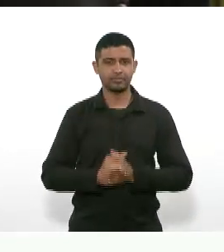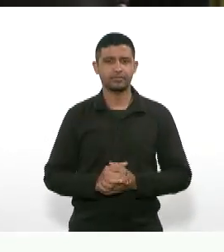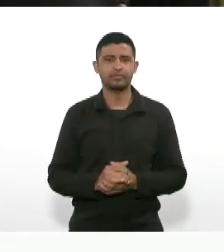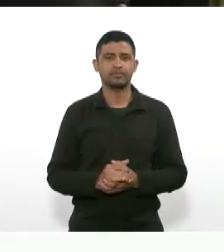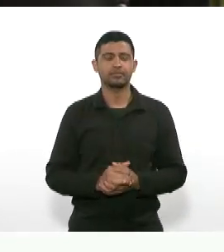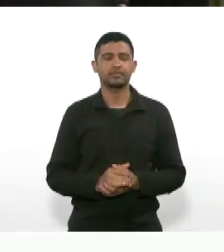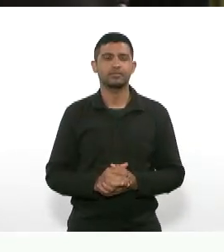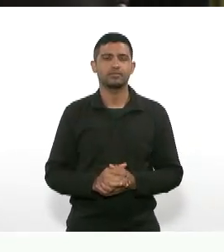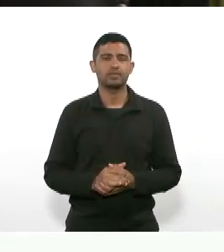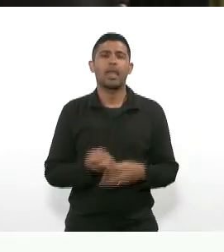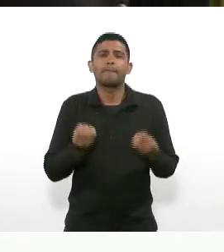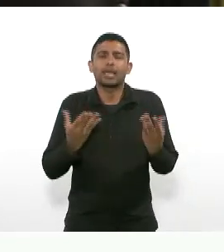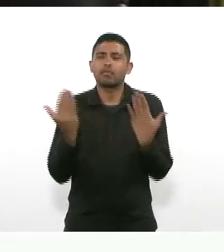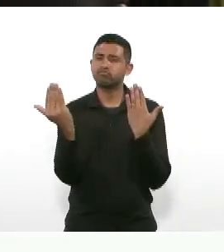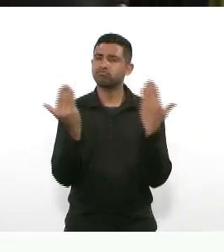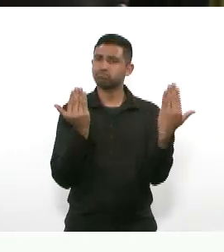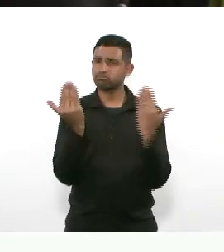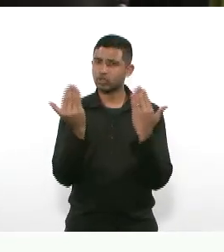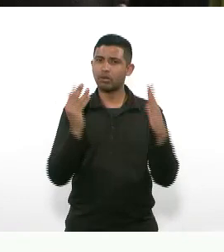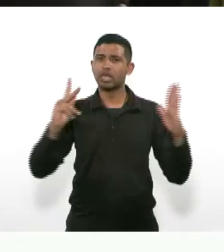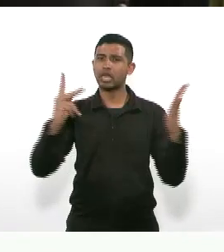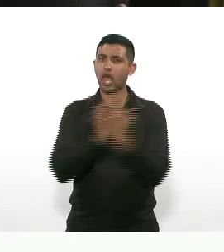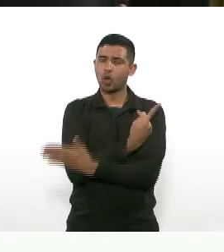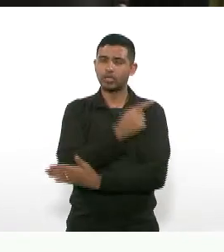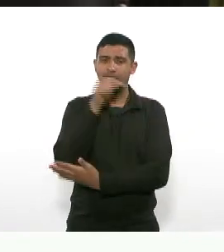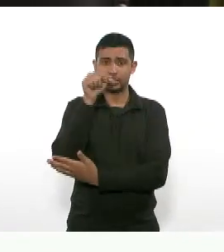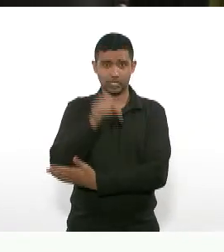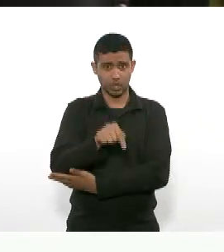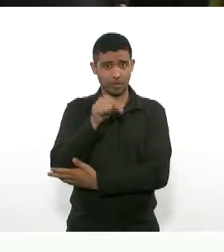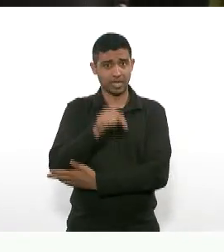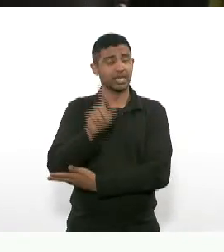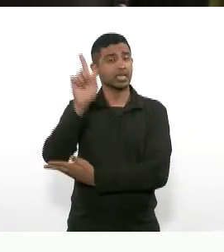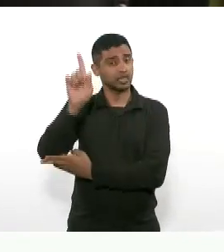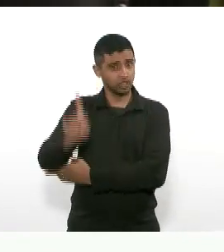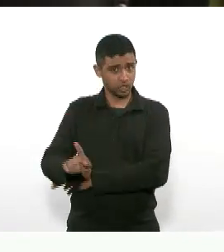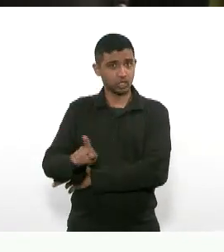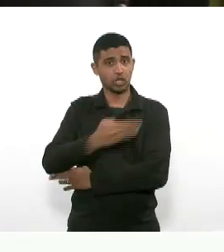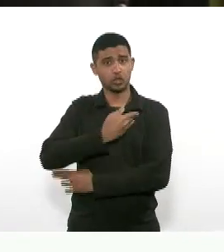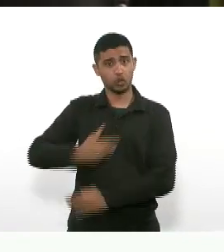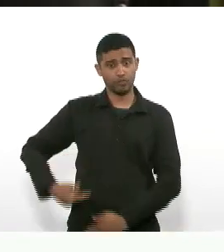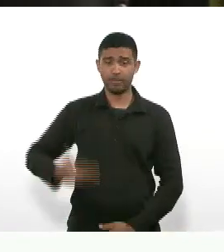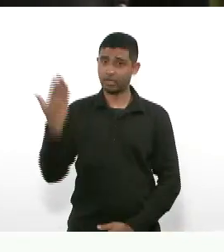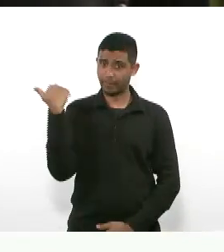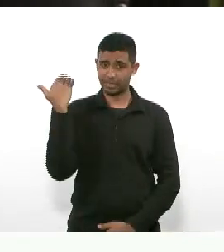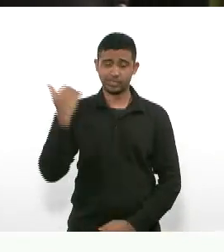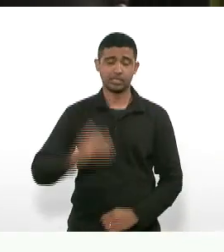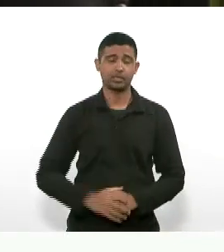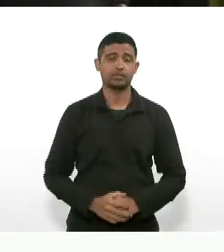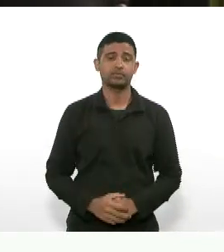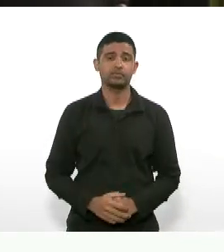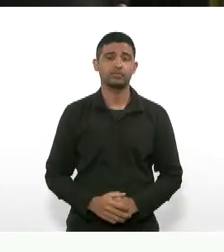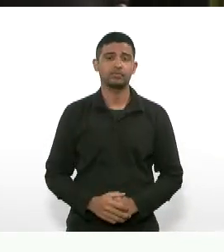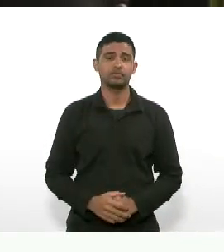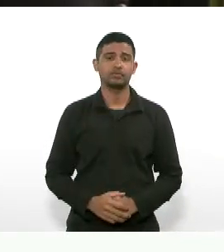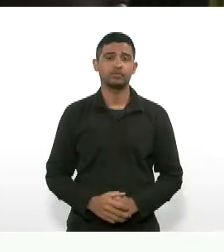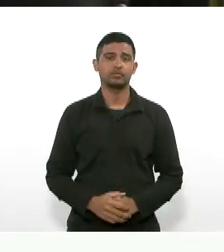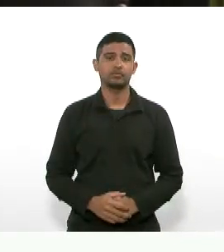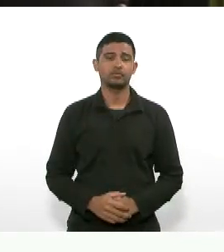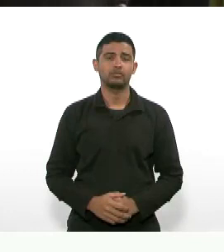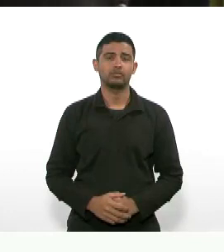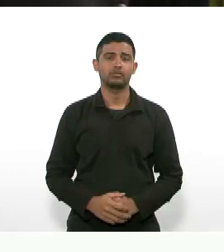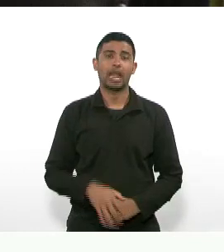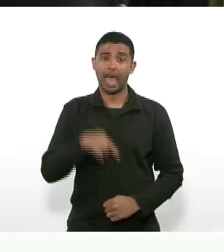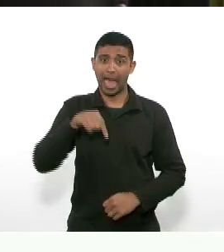aqui uma comparação com o que aconteceu aqui na gestão do governo passado. Quando nós recebemos